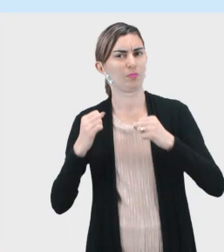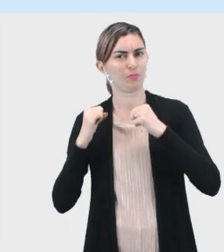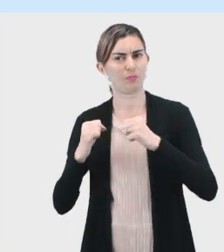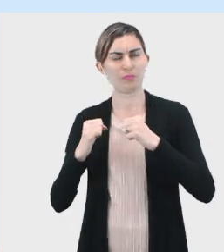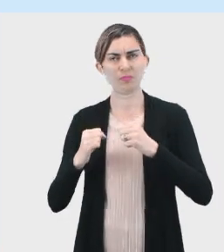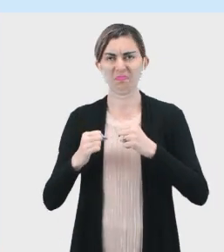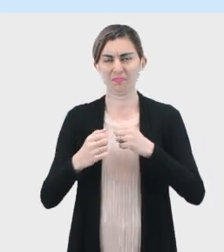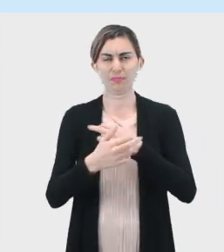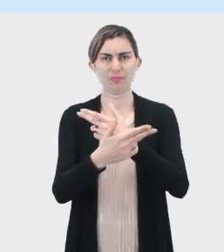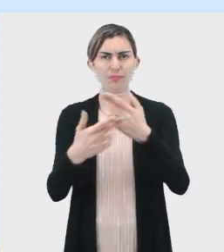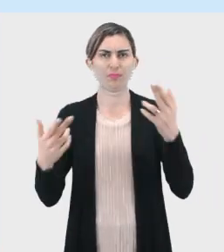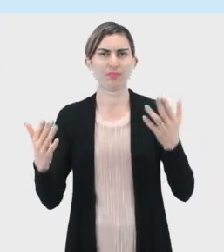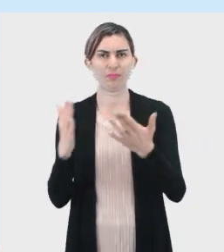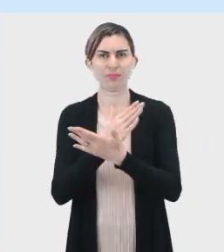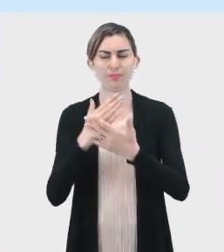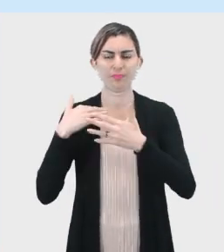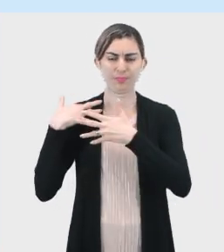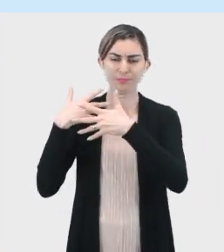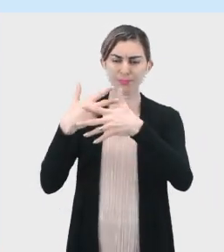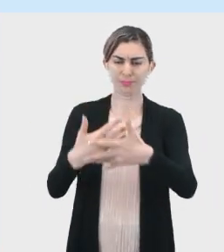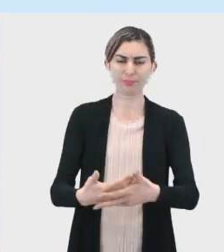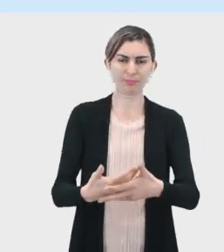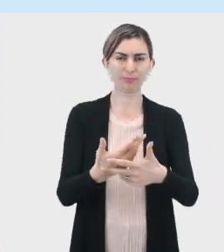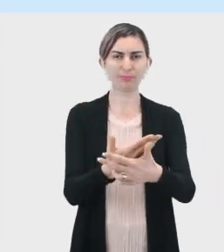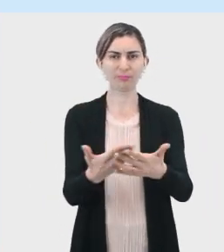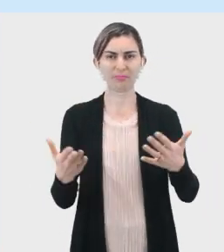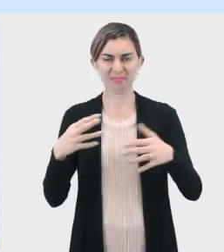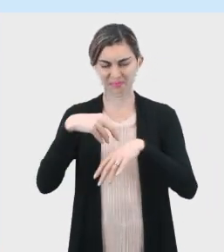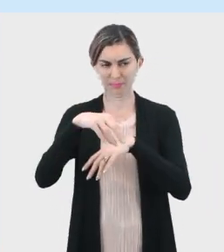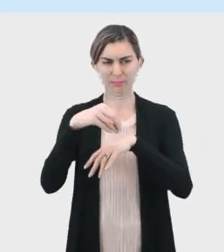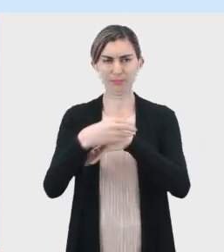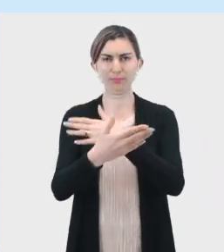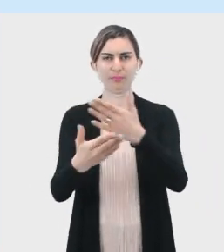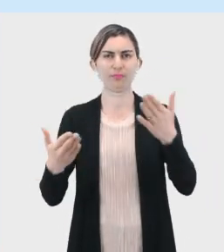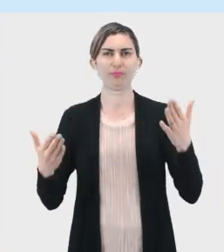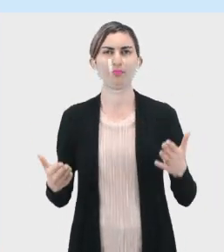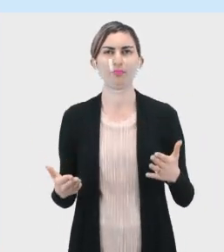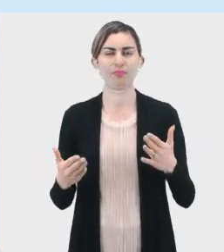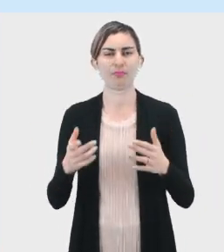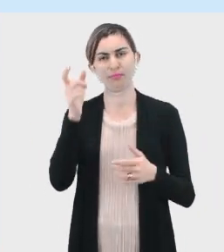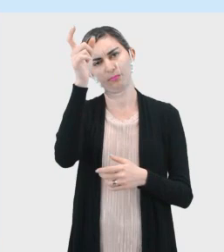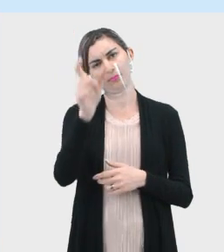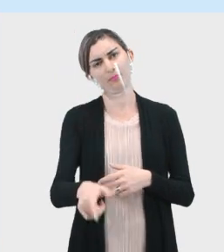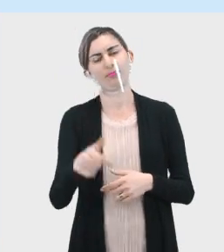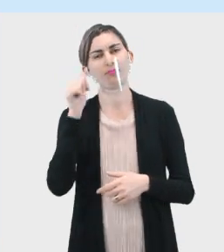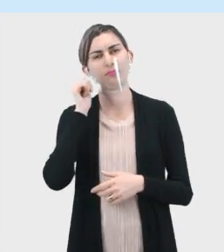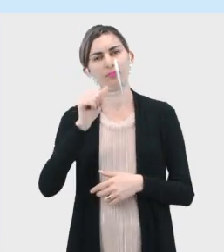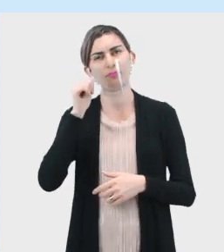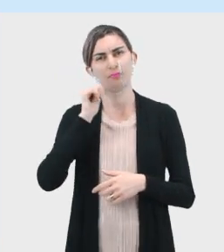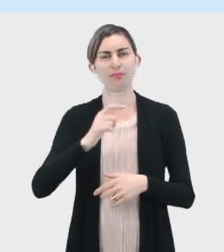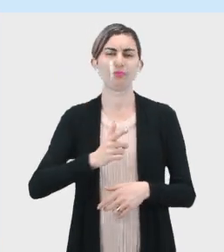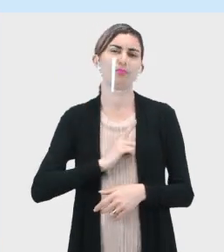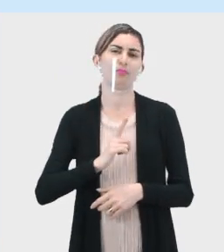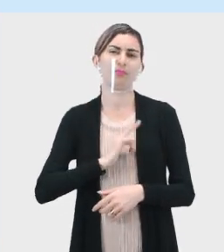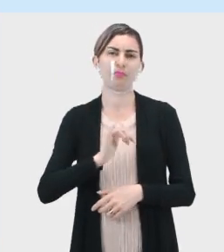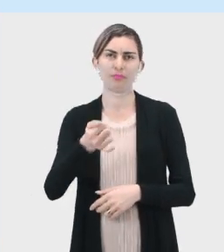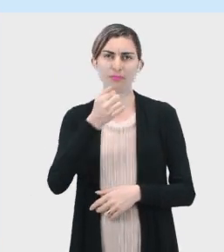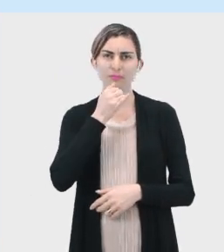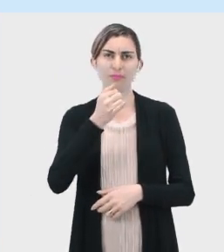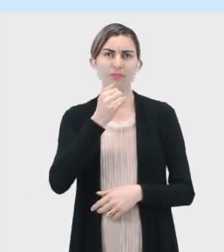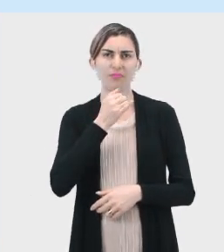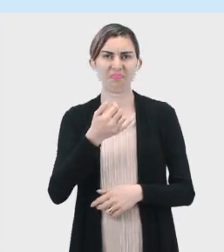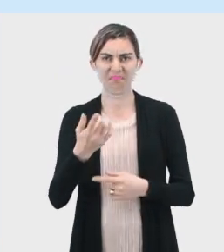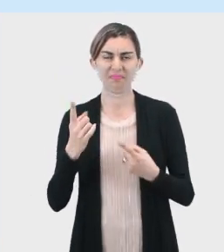as potencialidades que a Wonder Woman traz enquanto figura feminina? A gente tem,